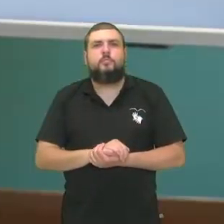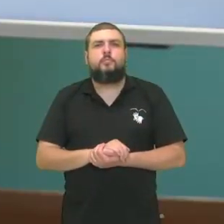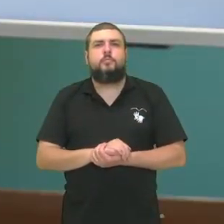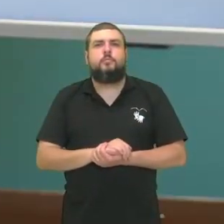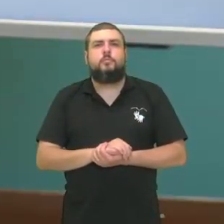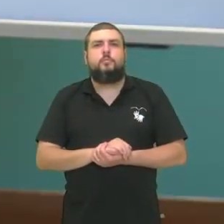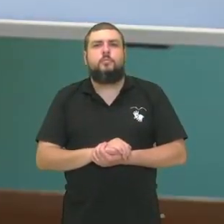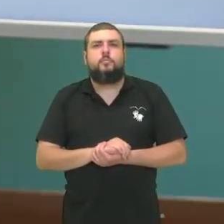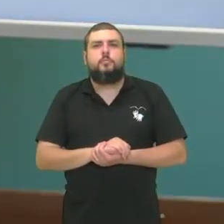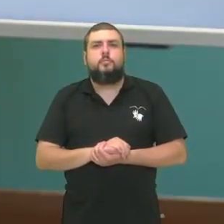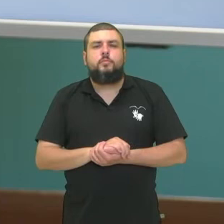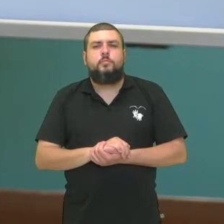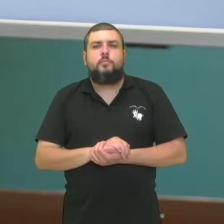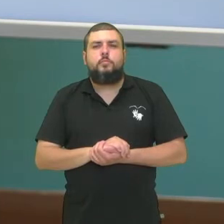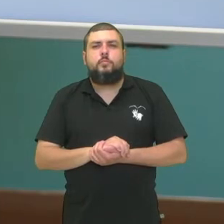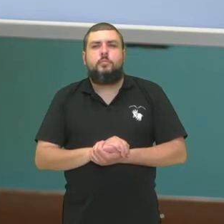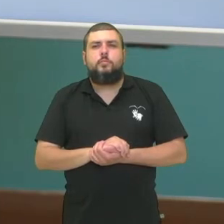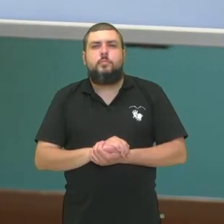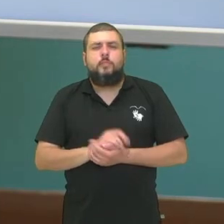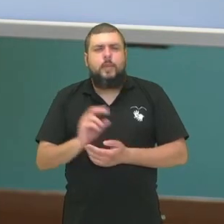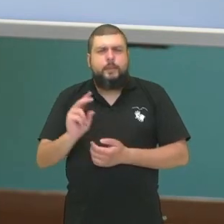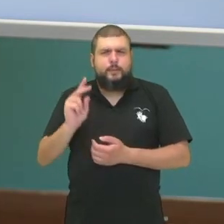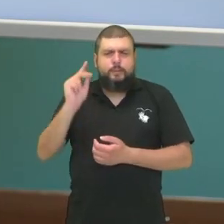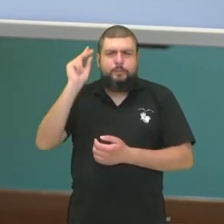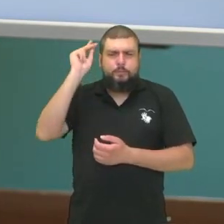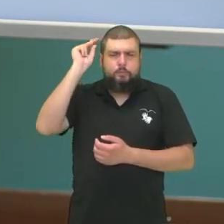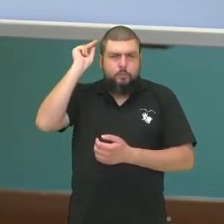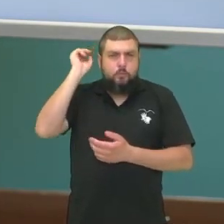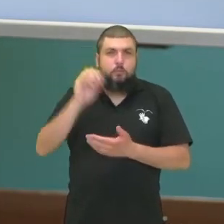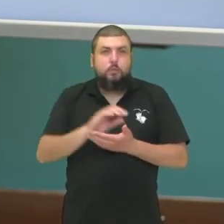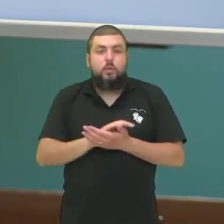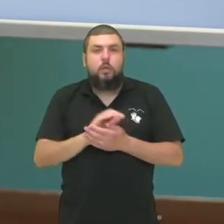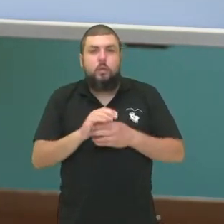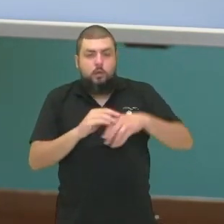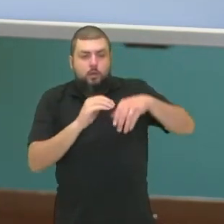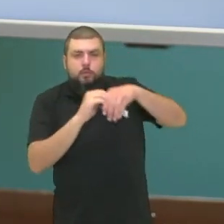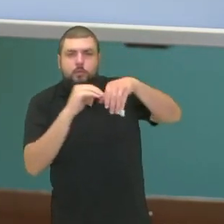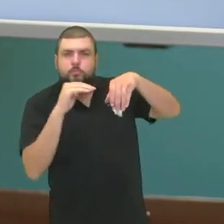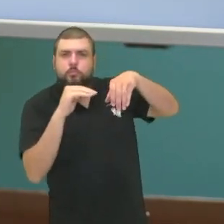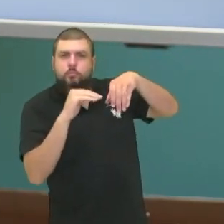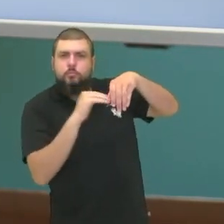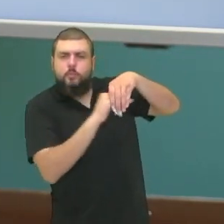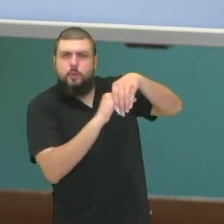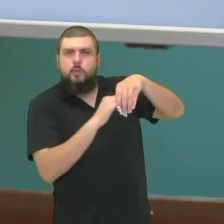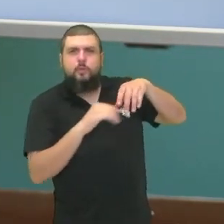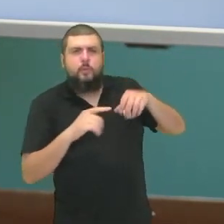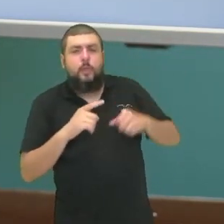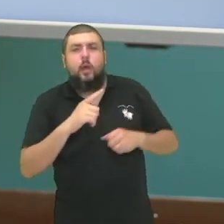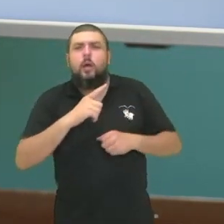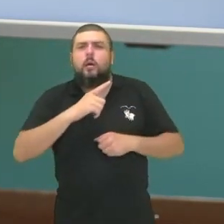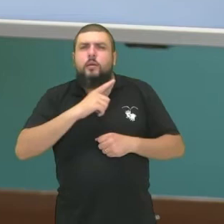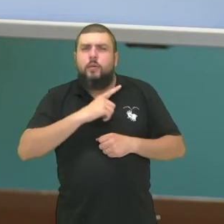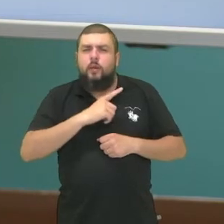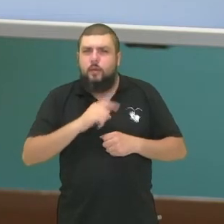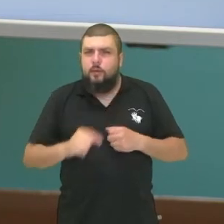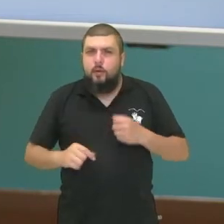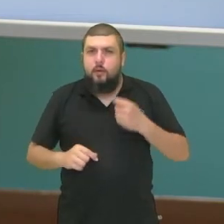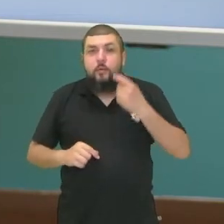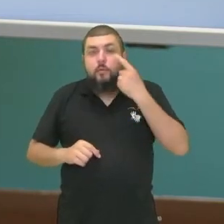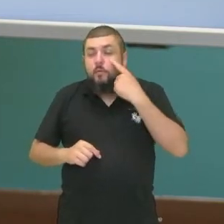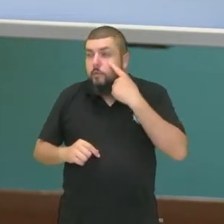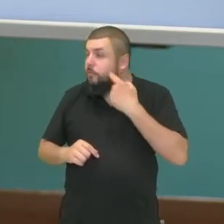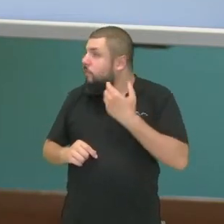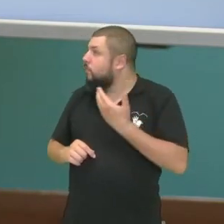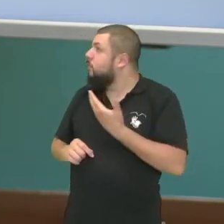em algumas cavernas do período paleolítico, é possível encontrar registros de pessoas